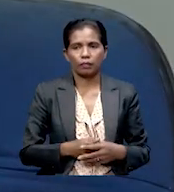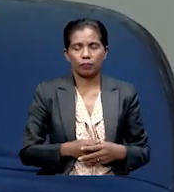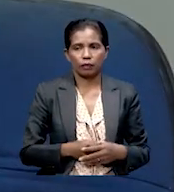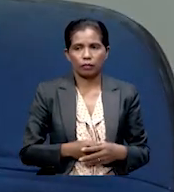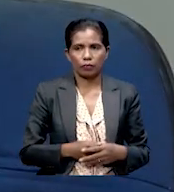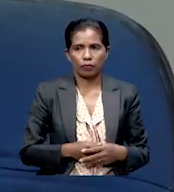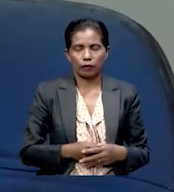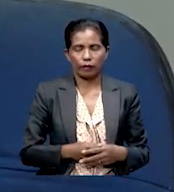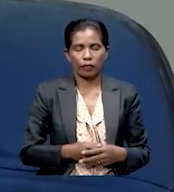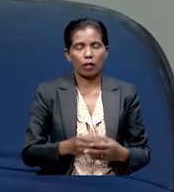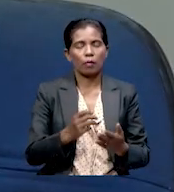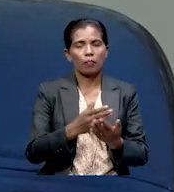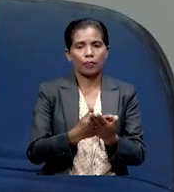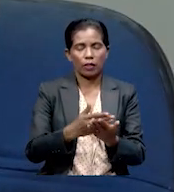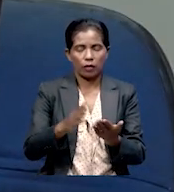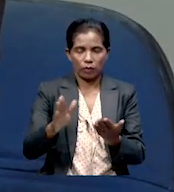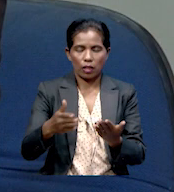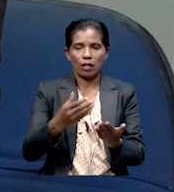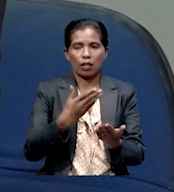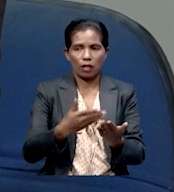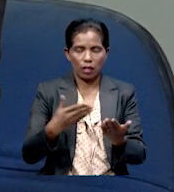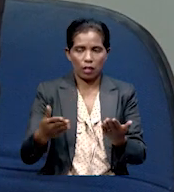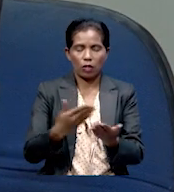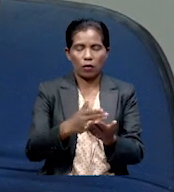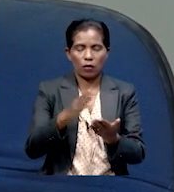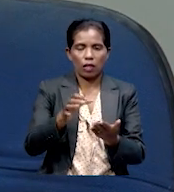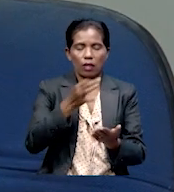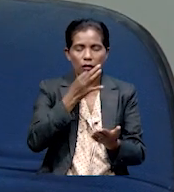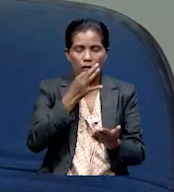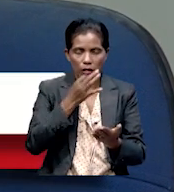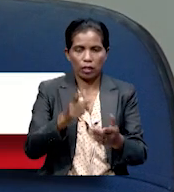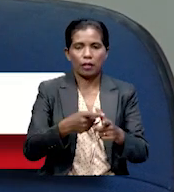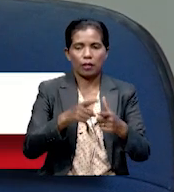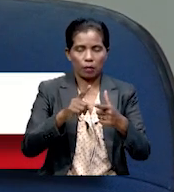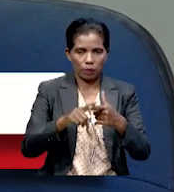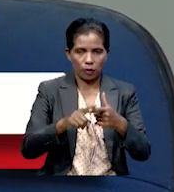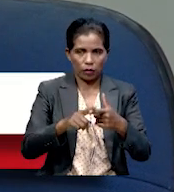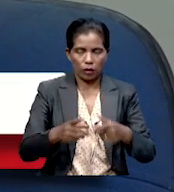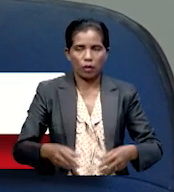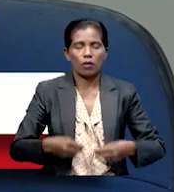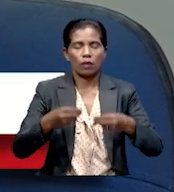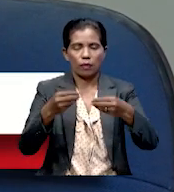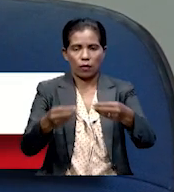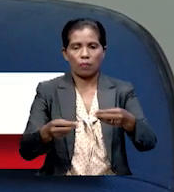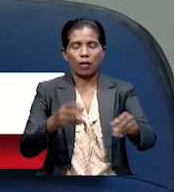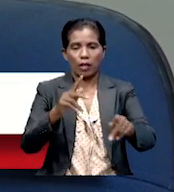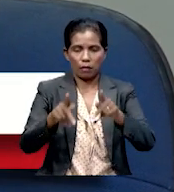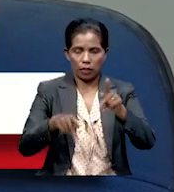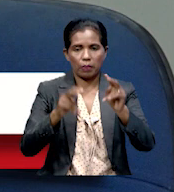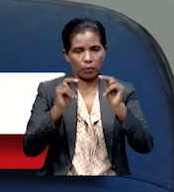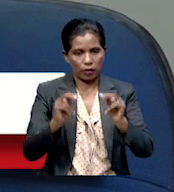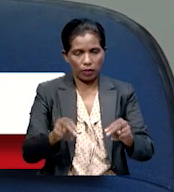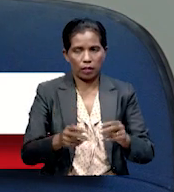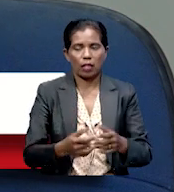lao, sosa produto railar, e depois fornece ba beneficiário sira de bequeja.